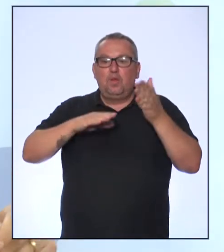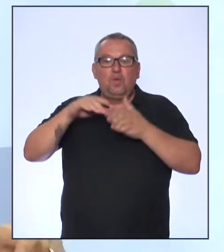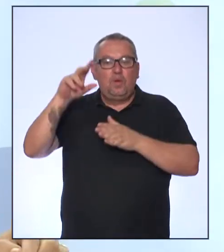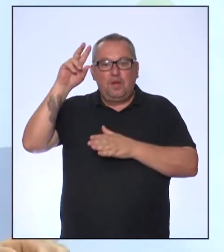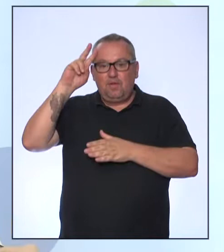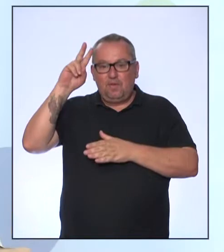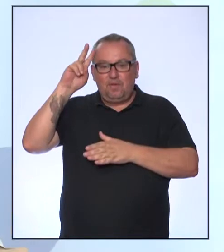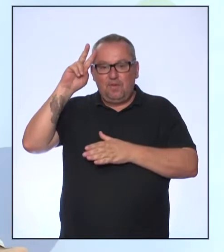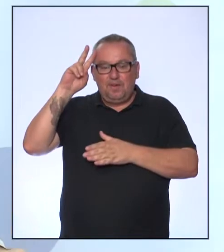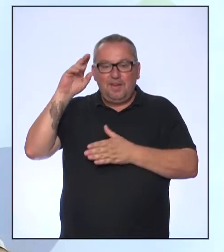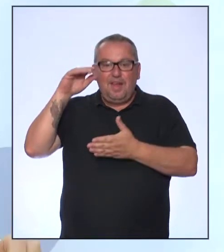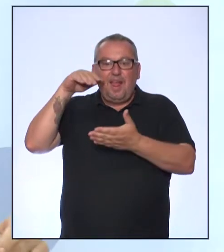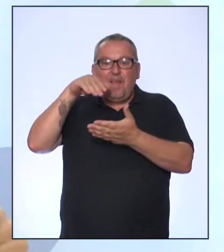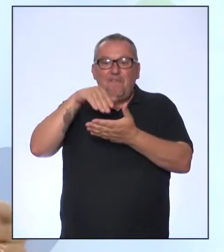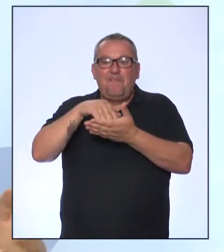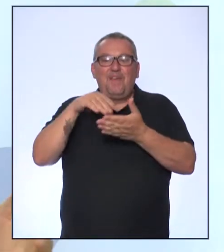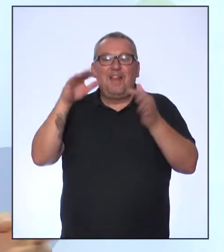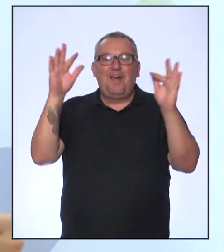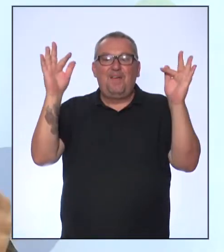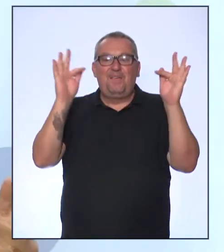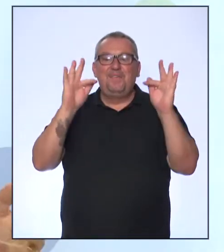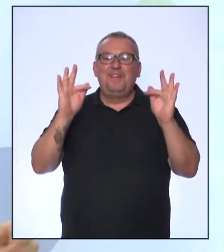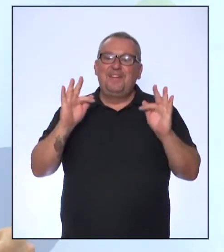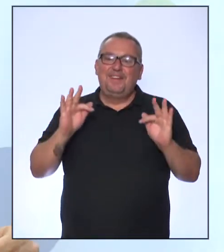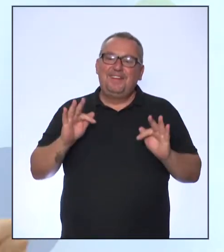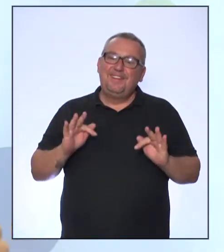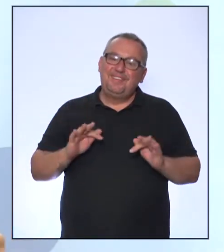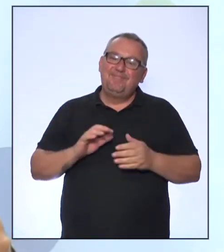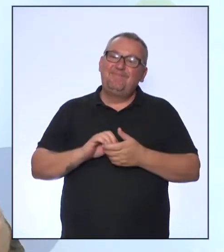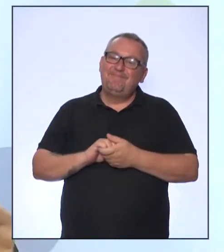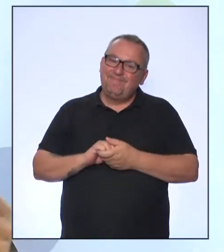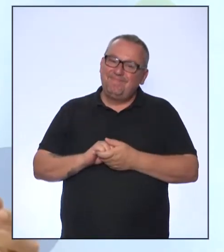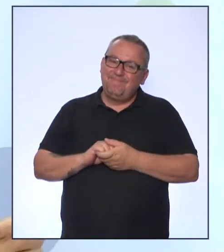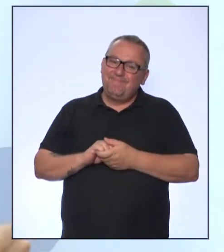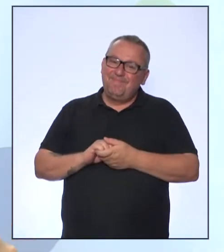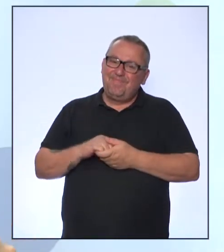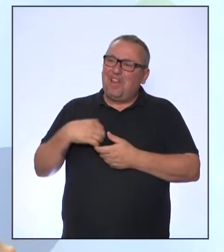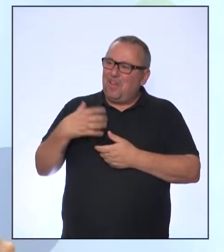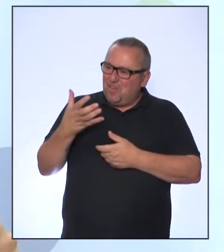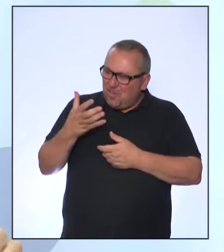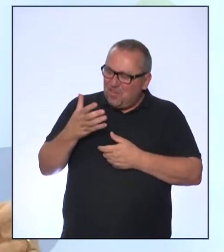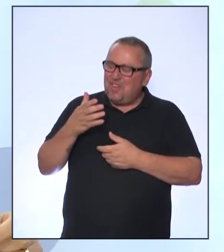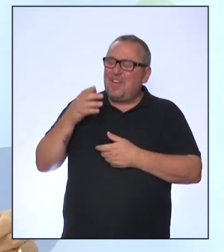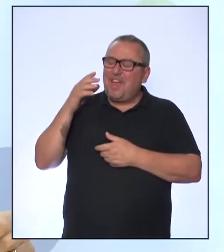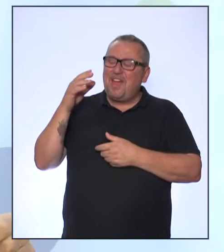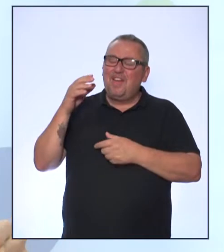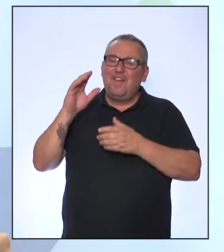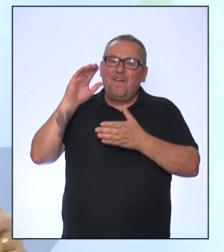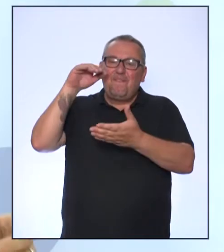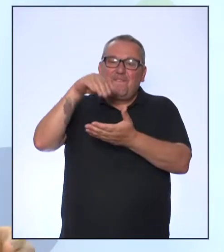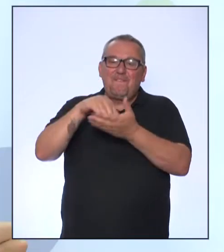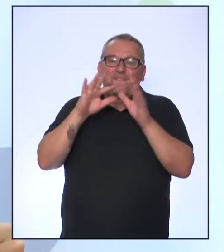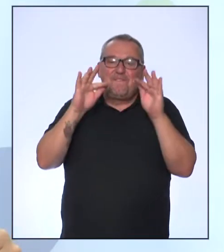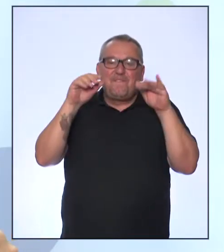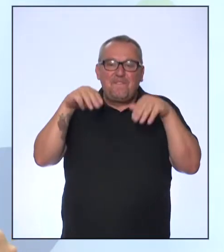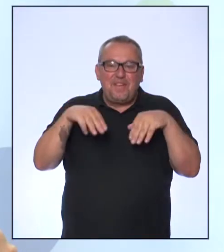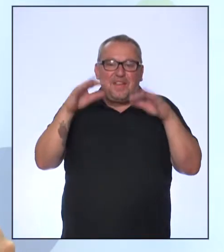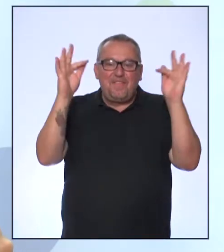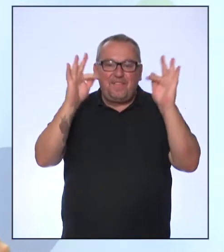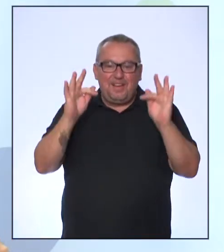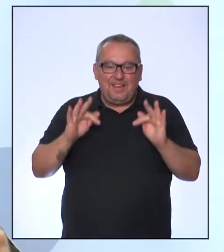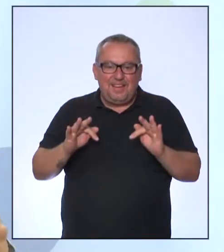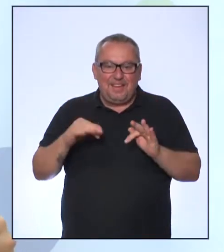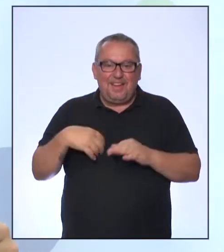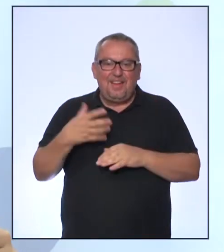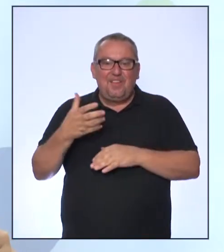tem um final feliz? A minha pergunta eu devolvo para vocês. Será que a gente quer um final feliz para a nossa história? A gente não quer um final feliz, né? A